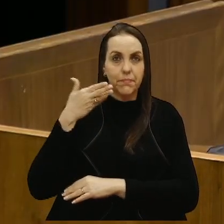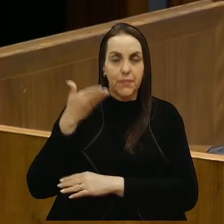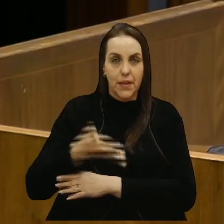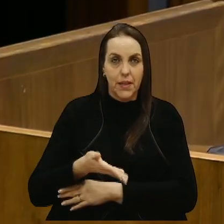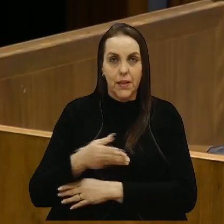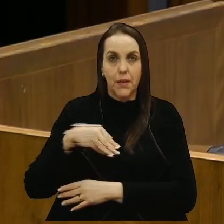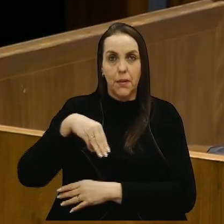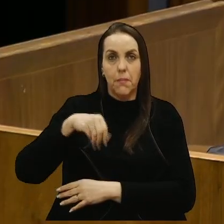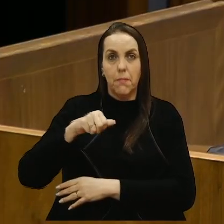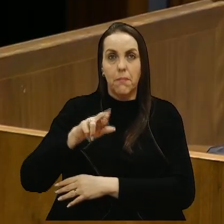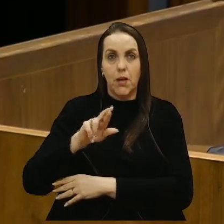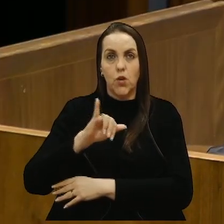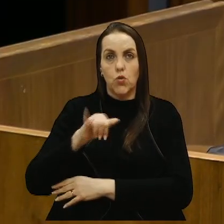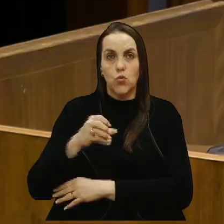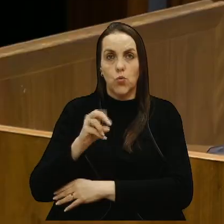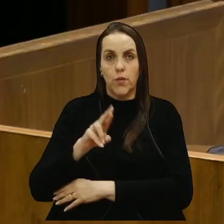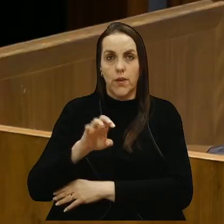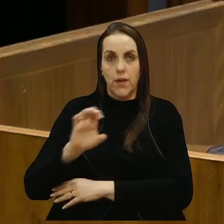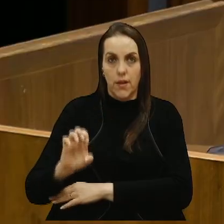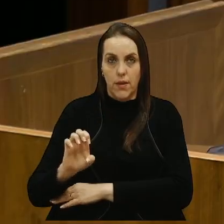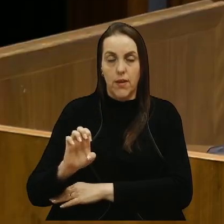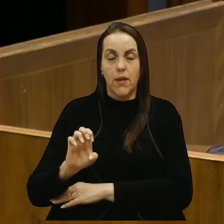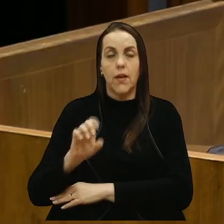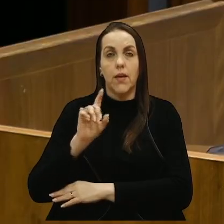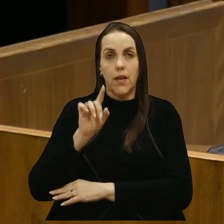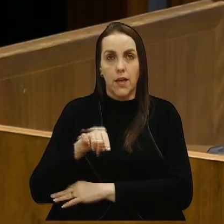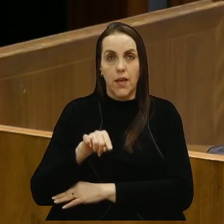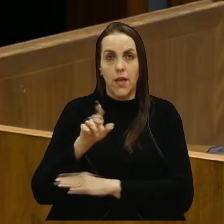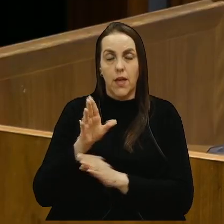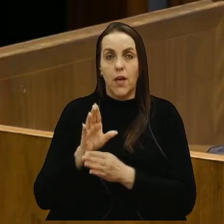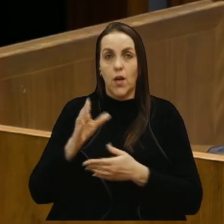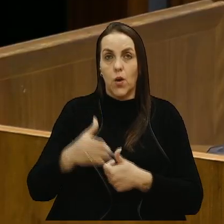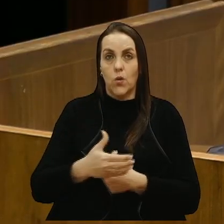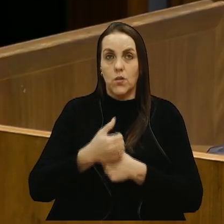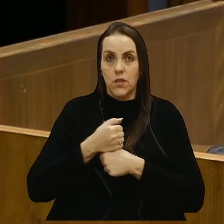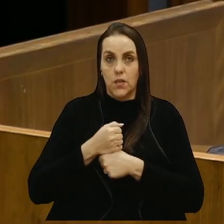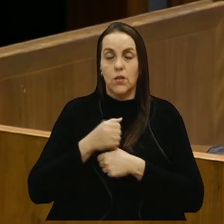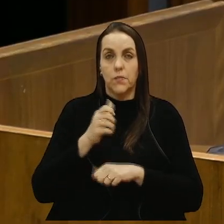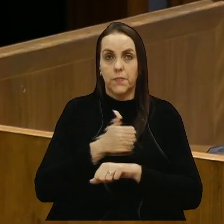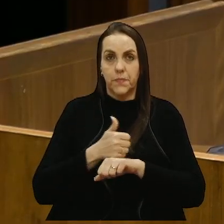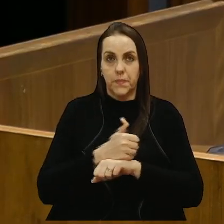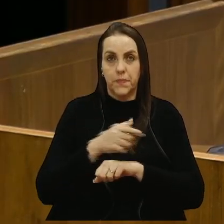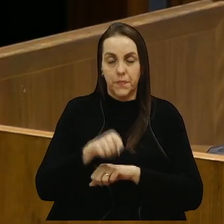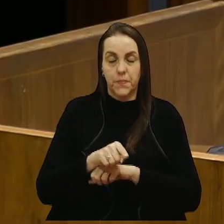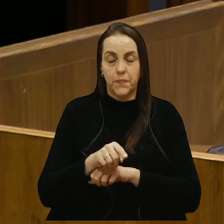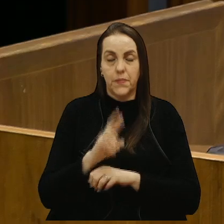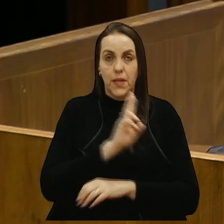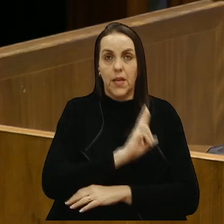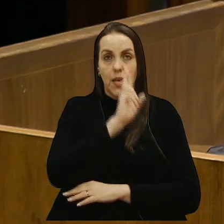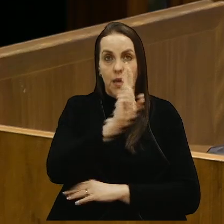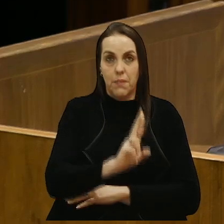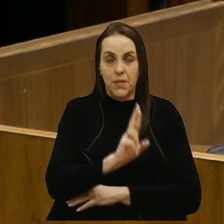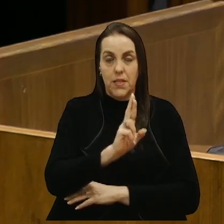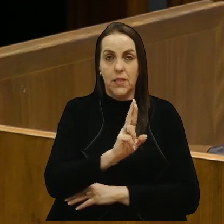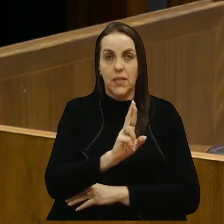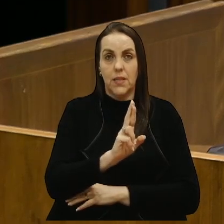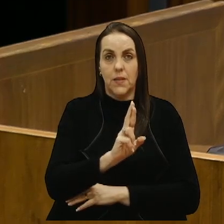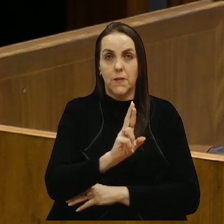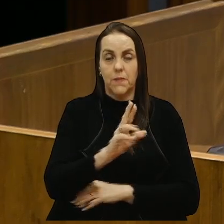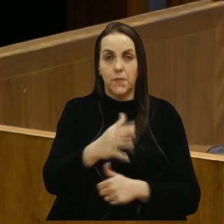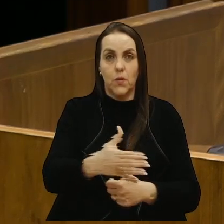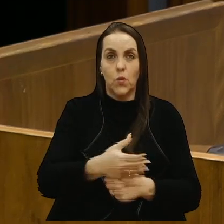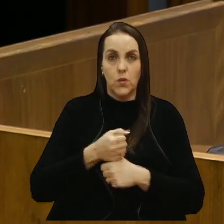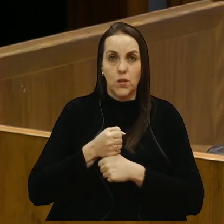Marjorie Sassetti, que ela é conselheira tutelar, que representa o Conselho Tutelar, representou, né, o